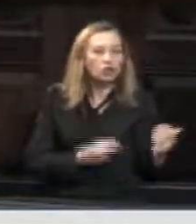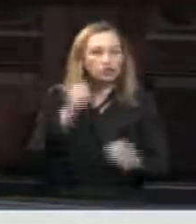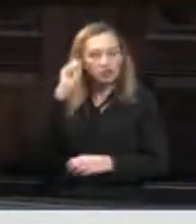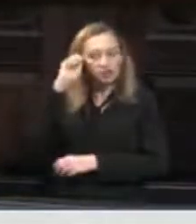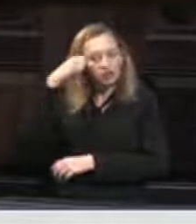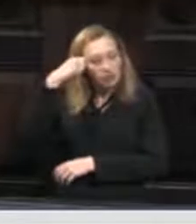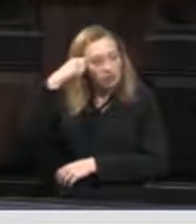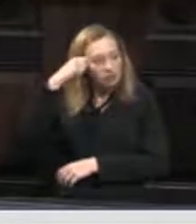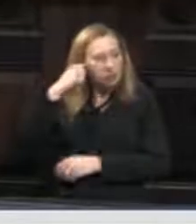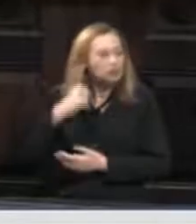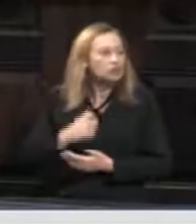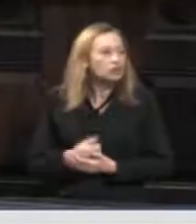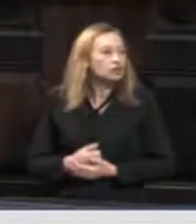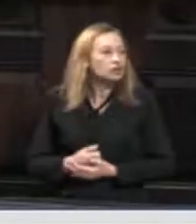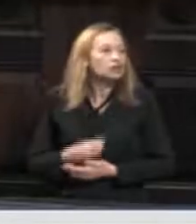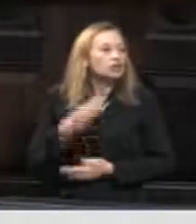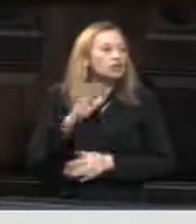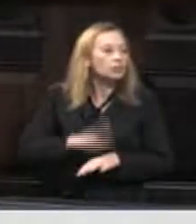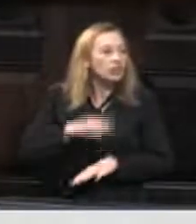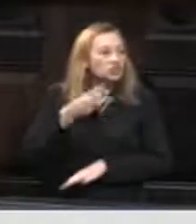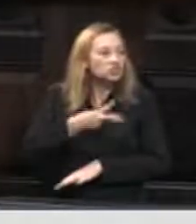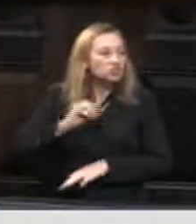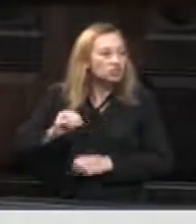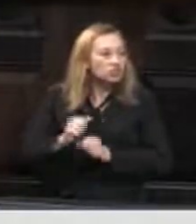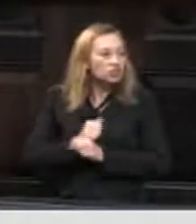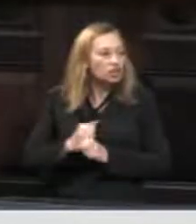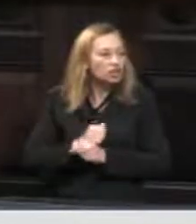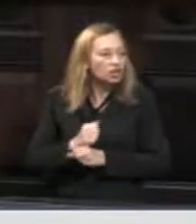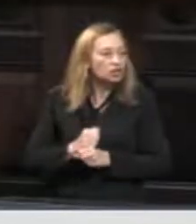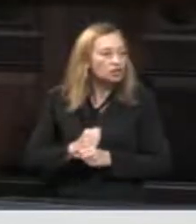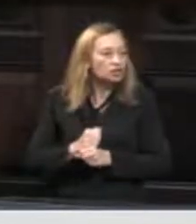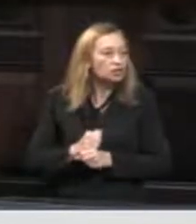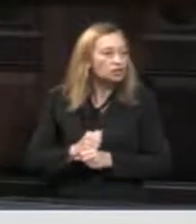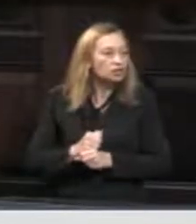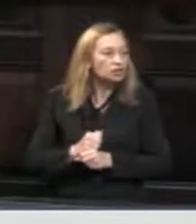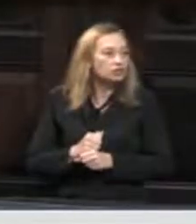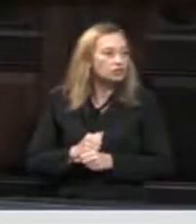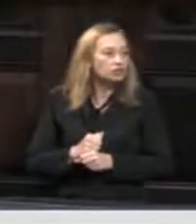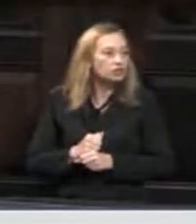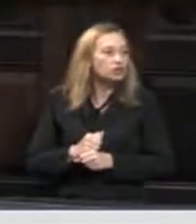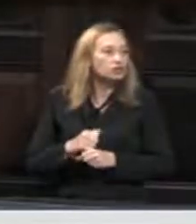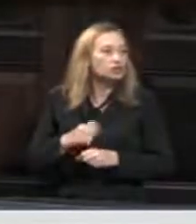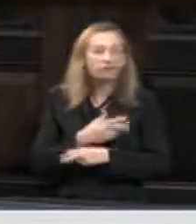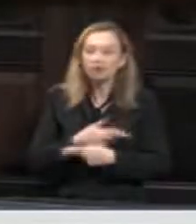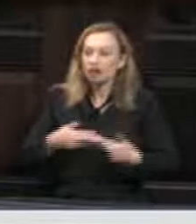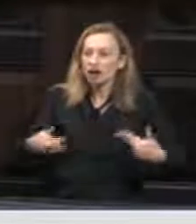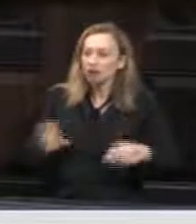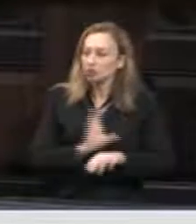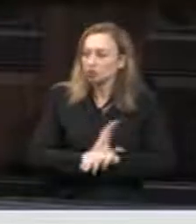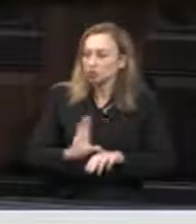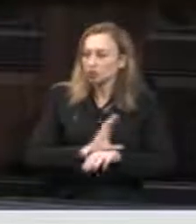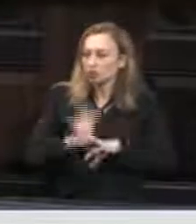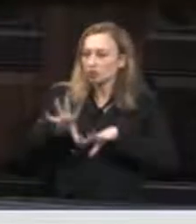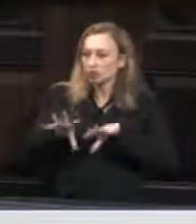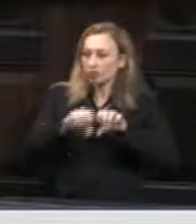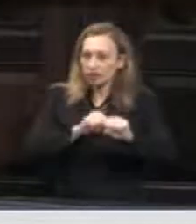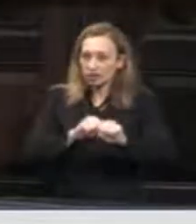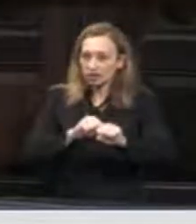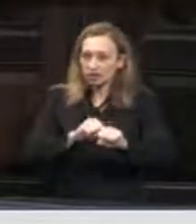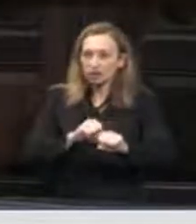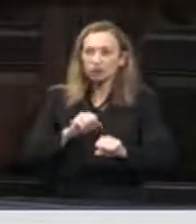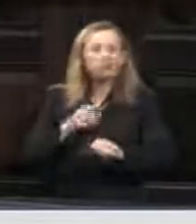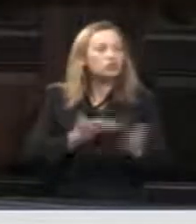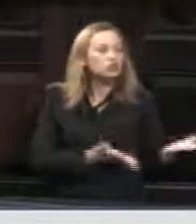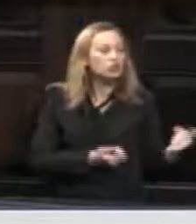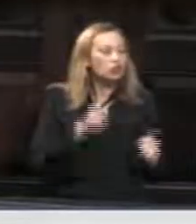seja, o IPDH há mais de 30 anos conta em sua estrutura com inúmeros cursos de formação e capacitação de jovens